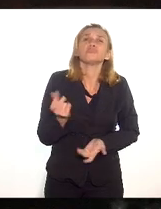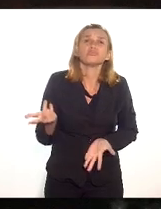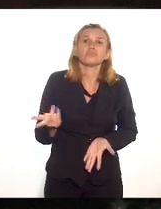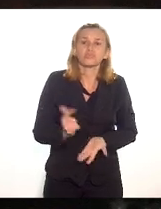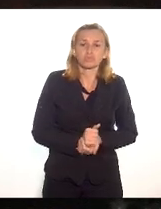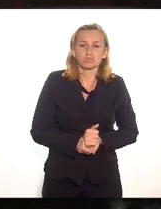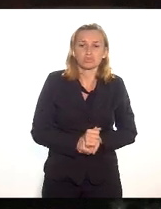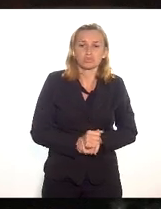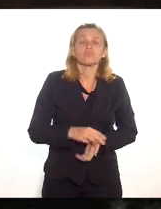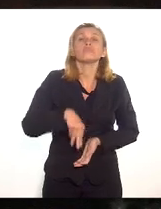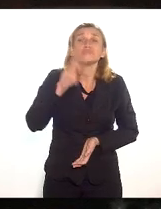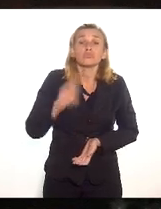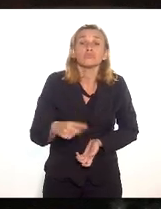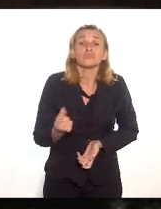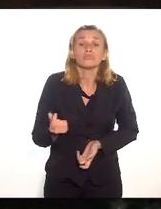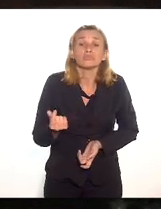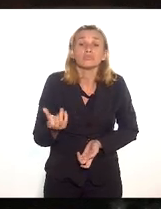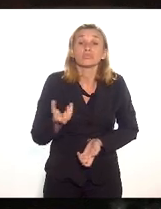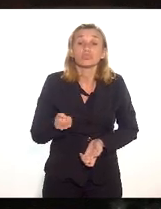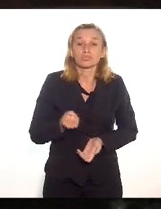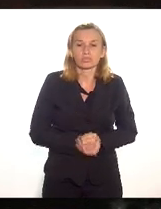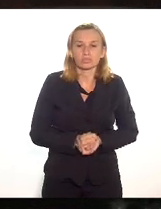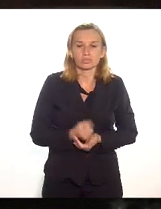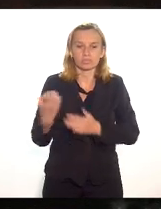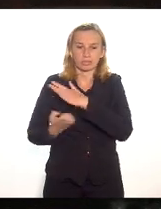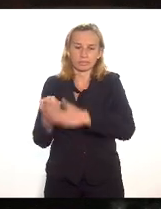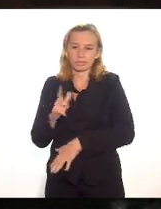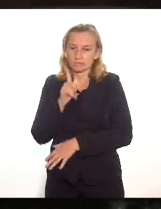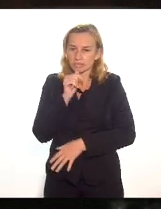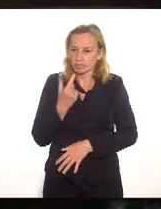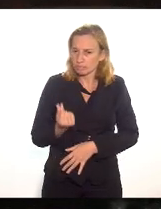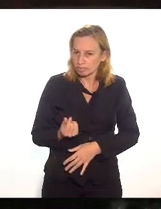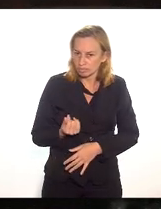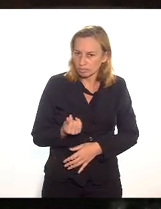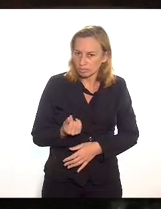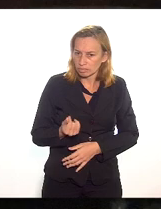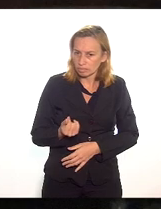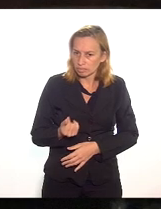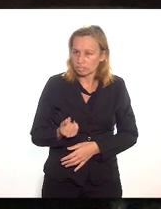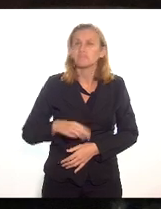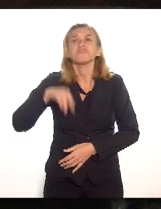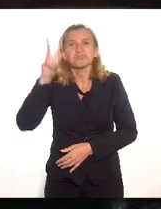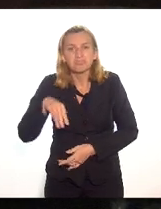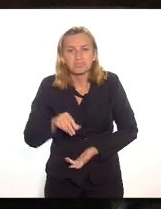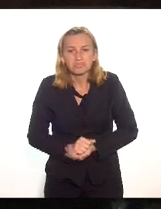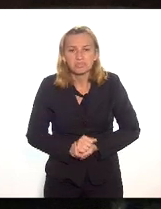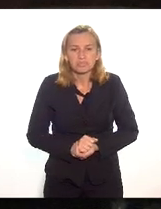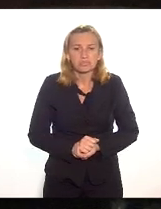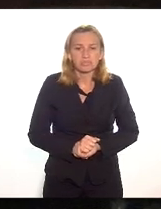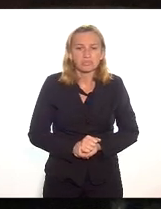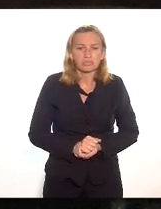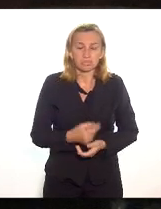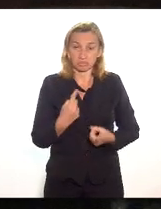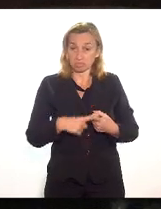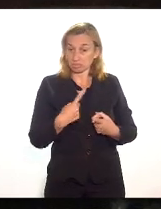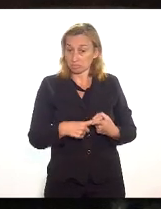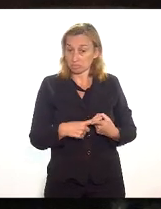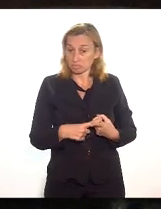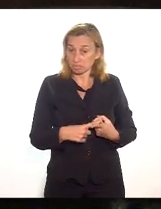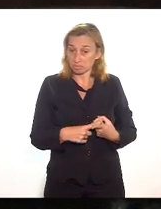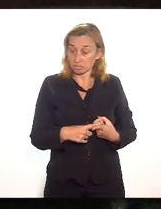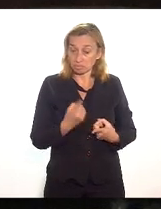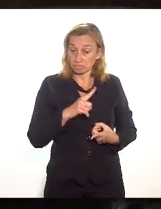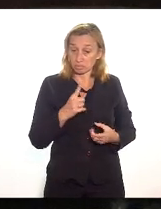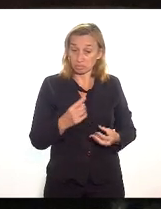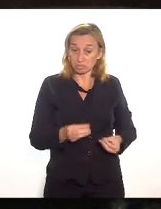tá, quem está lucrando? A SEDAE é lucrativa. Lucrativa para quem? Porque se não está sendo